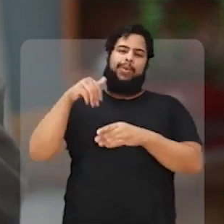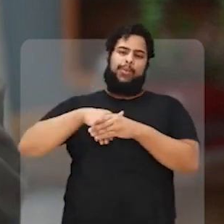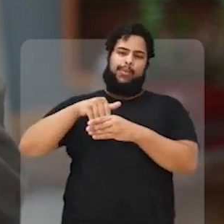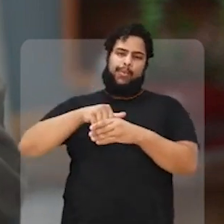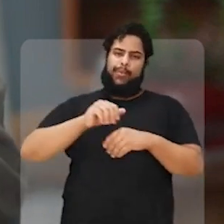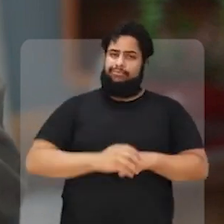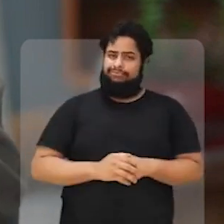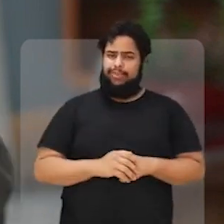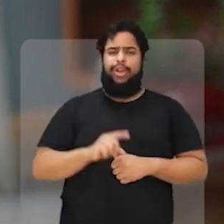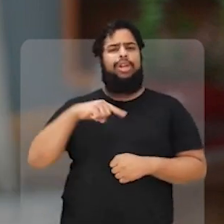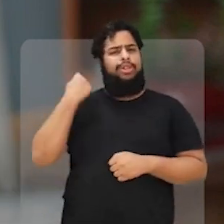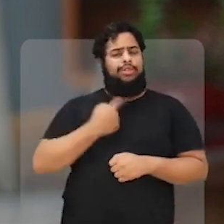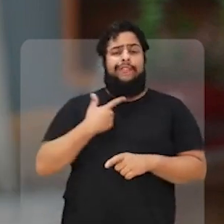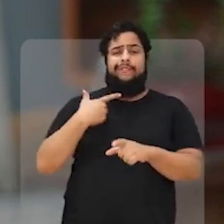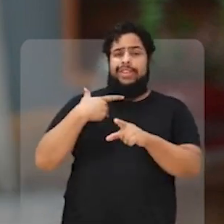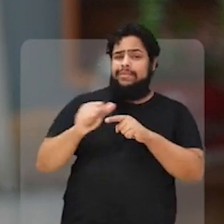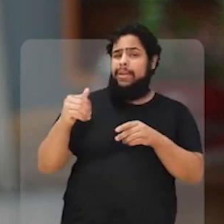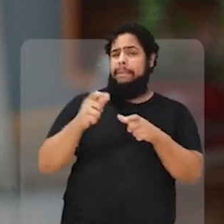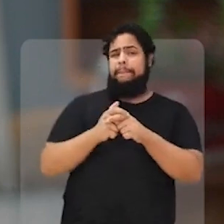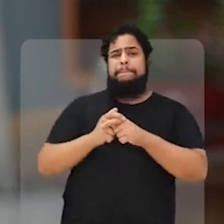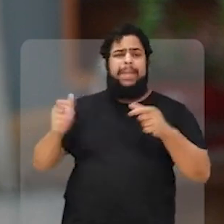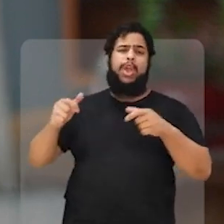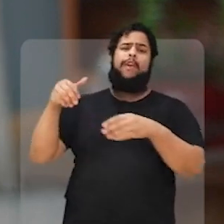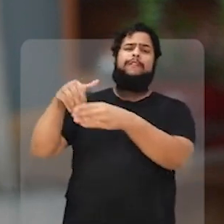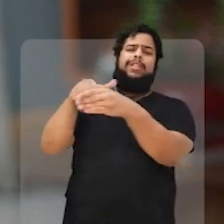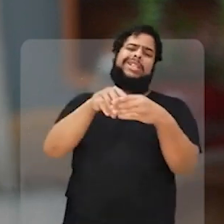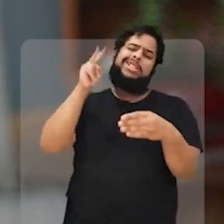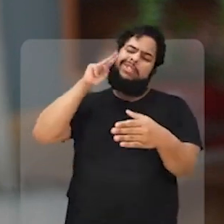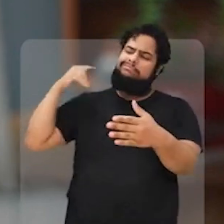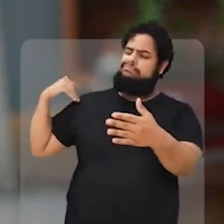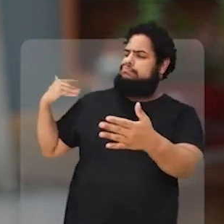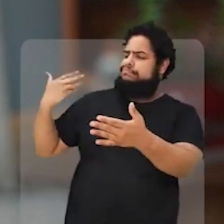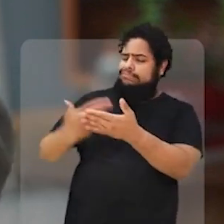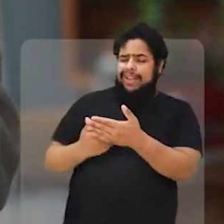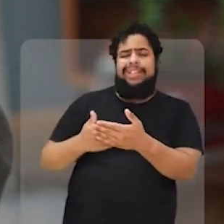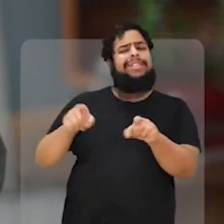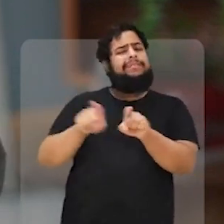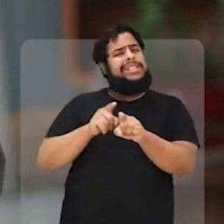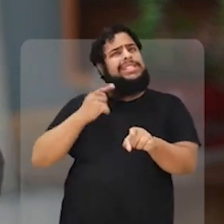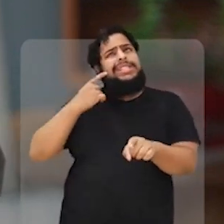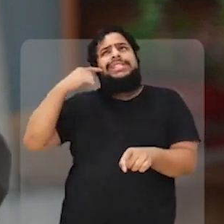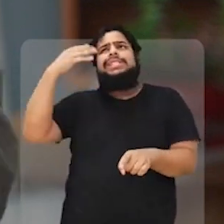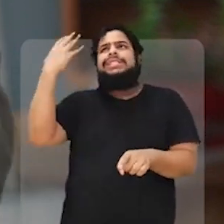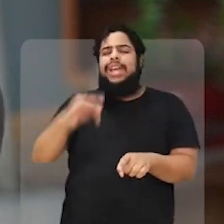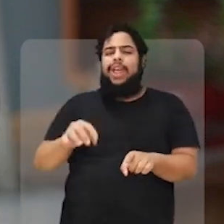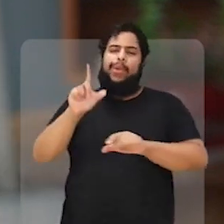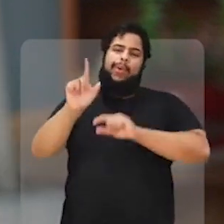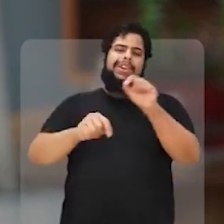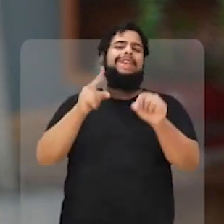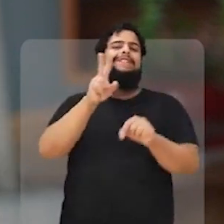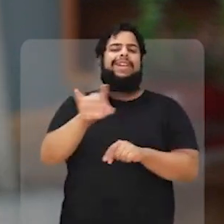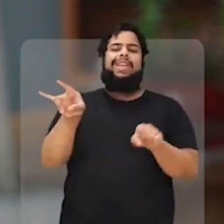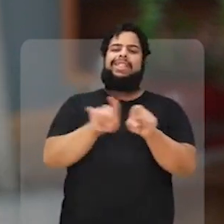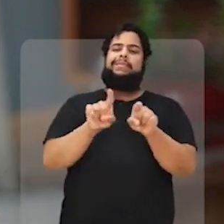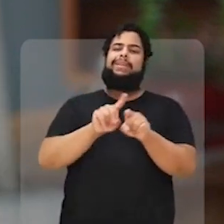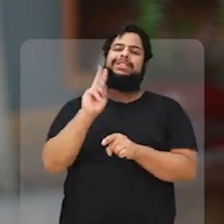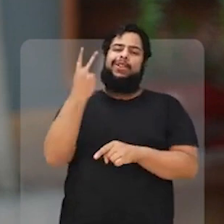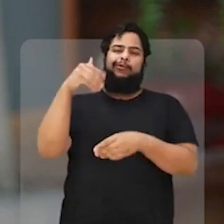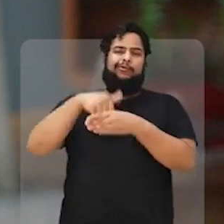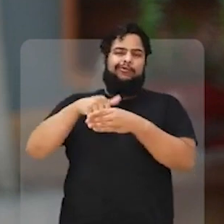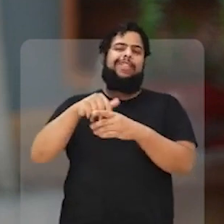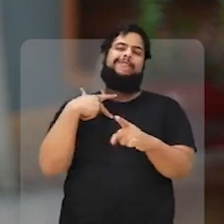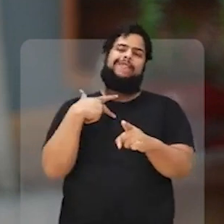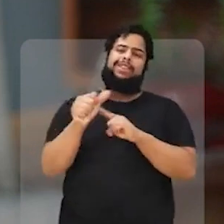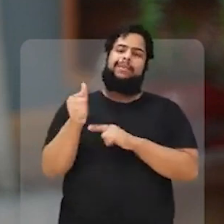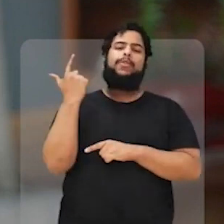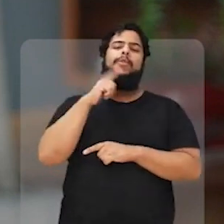primeiro turno. Vencemos com a maior votação da história e tenho certeza de que vamos vencer também o segundo